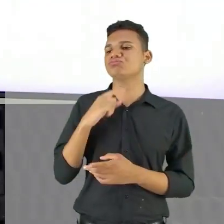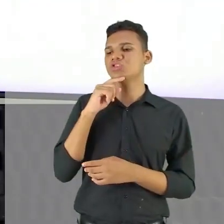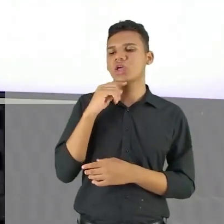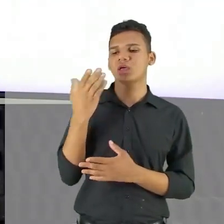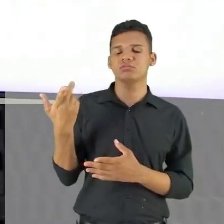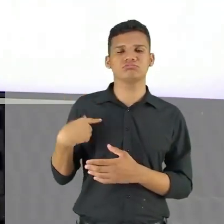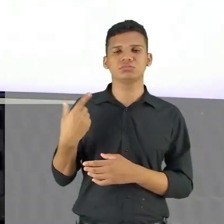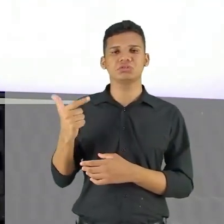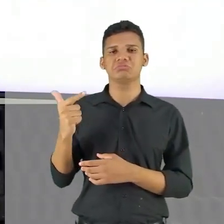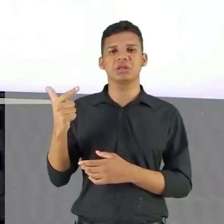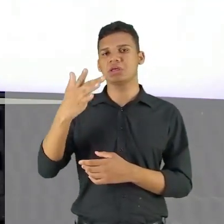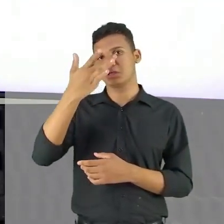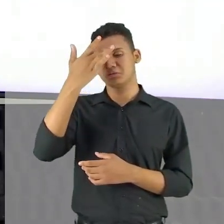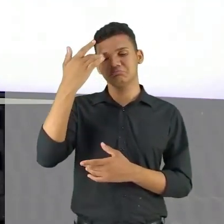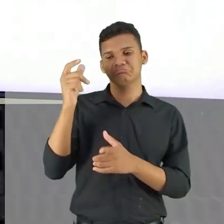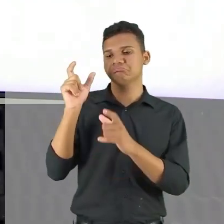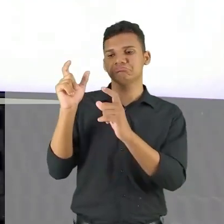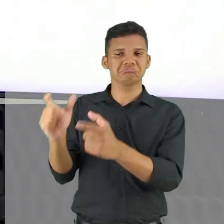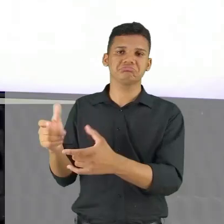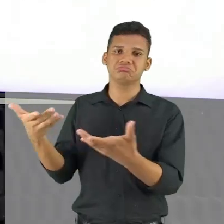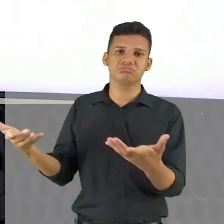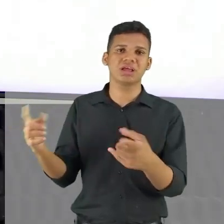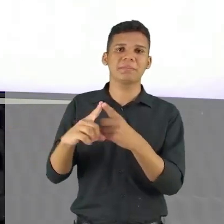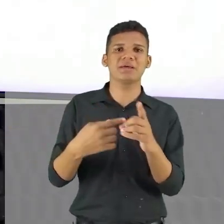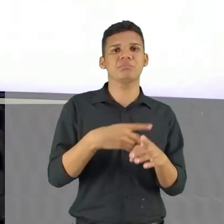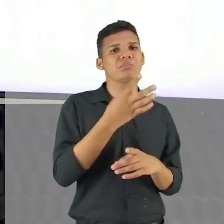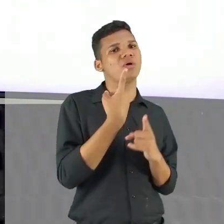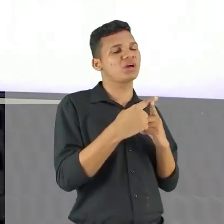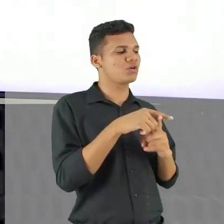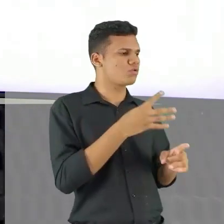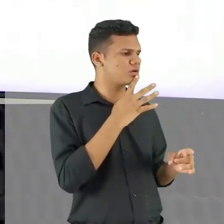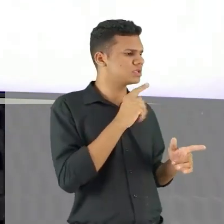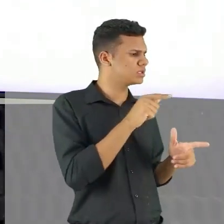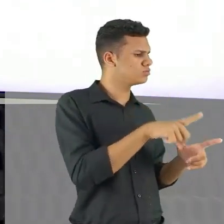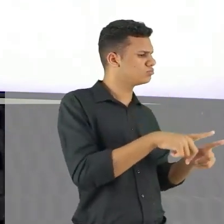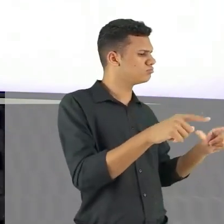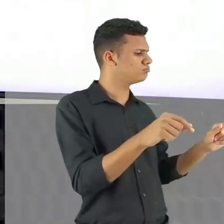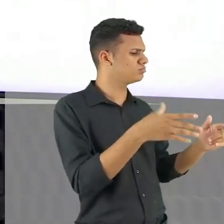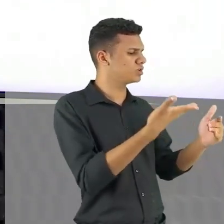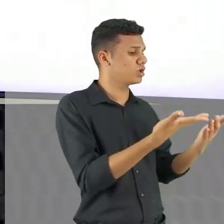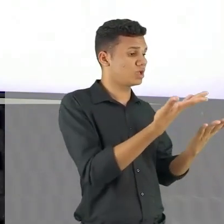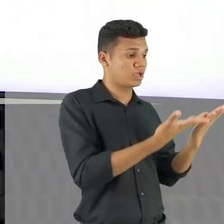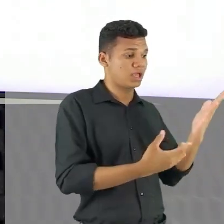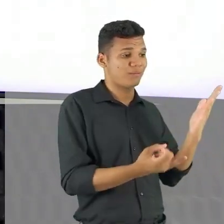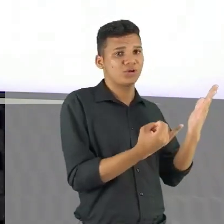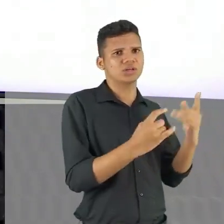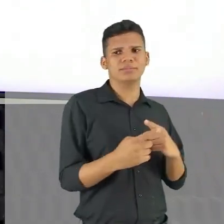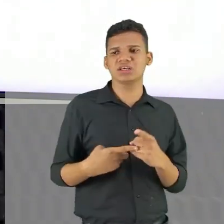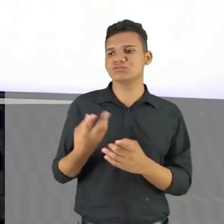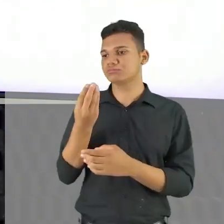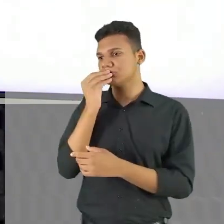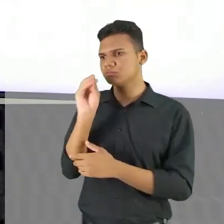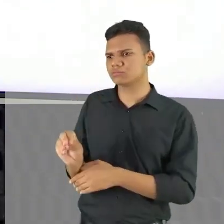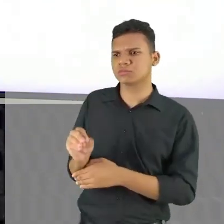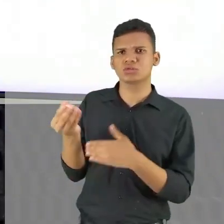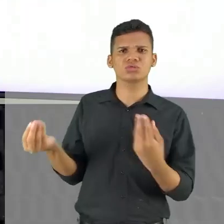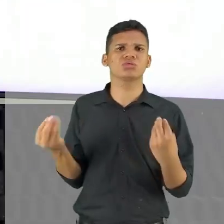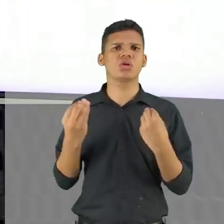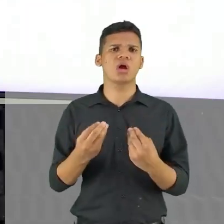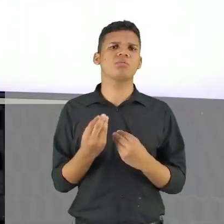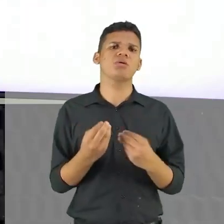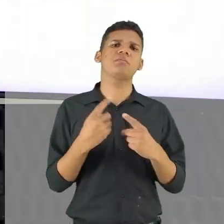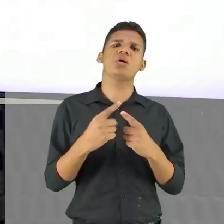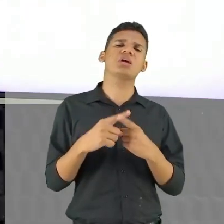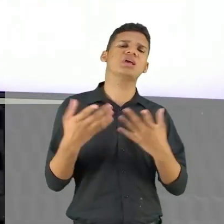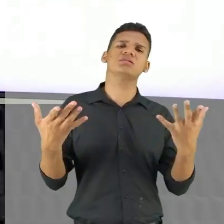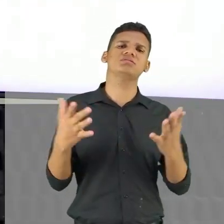falando. Por que reconhecer Israel e não reconhecer a Palestina? É o que muita gente se pergunta. Talvez isso poderia ter